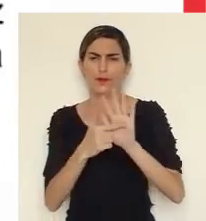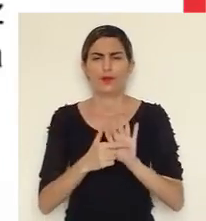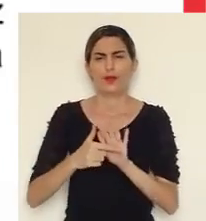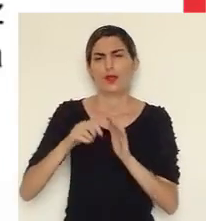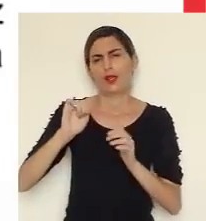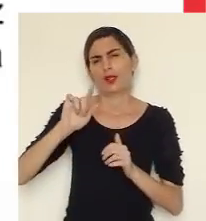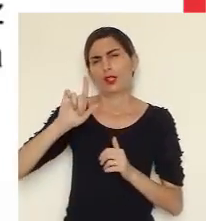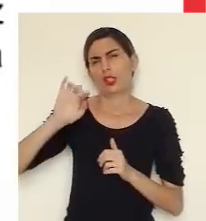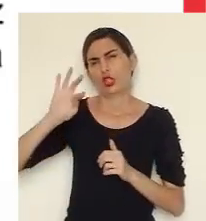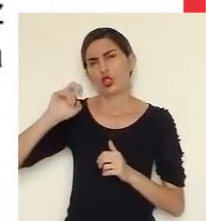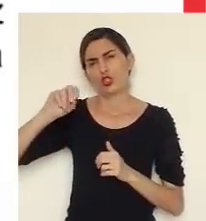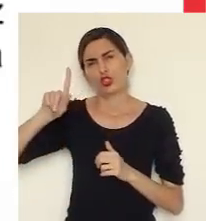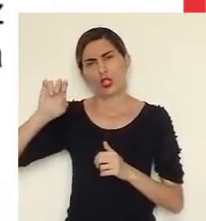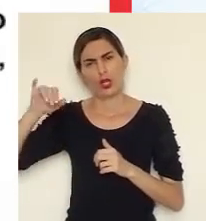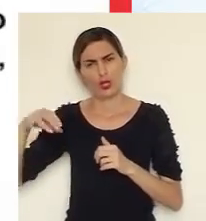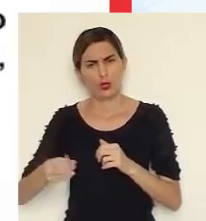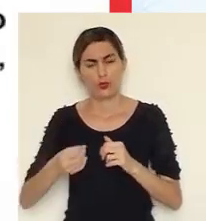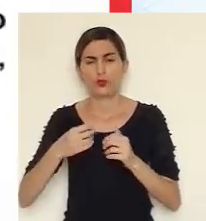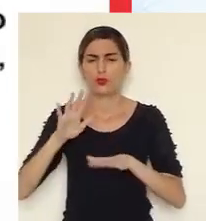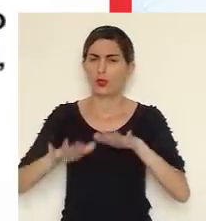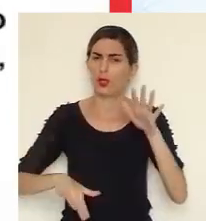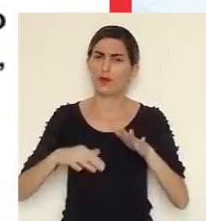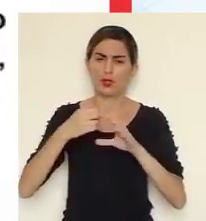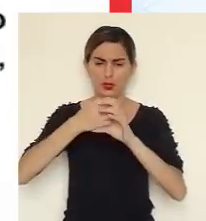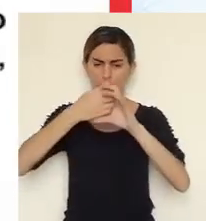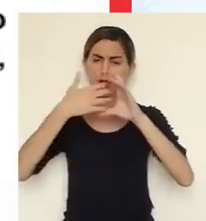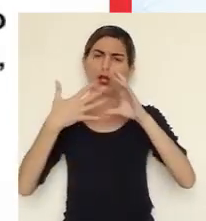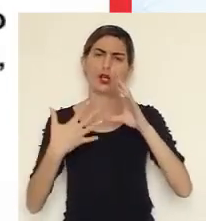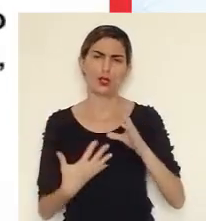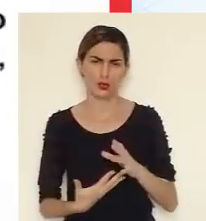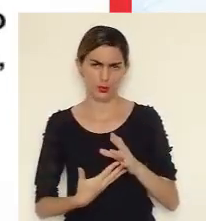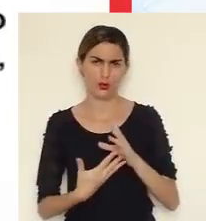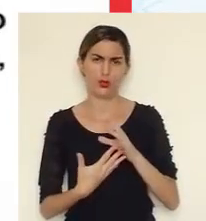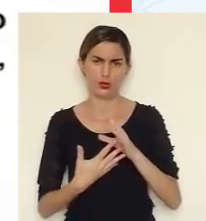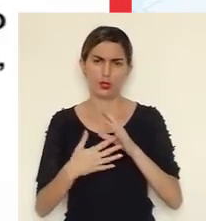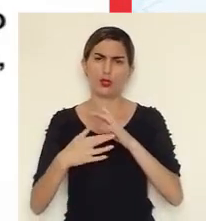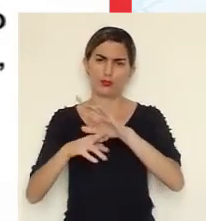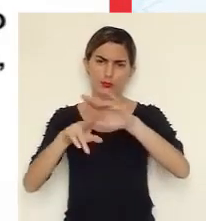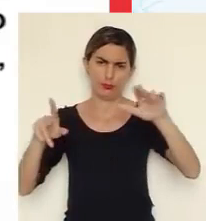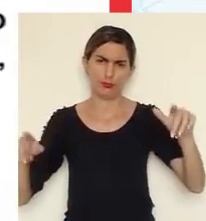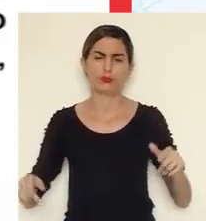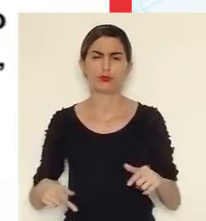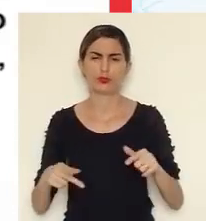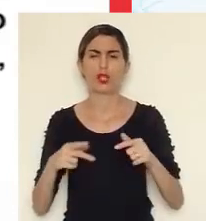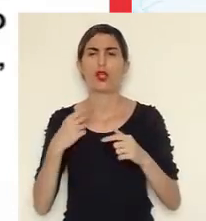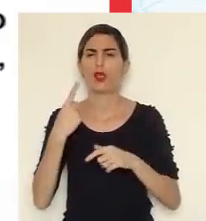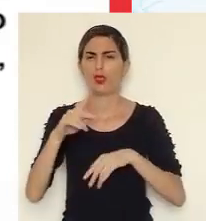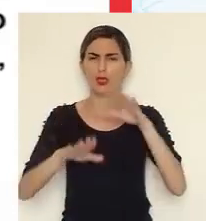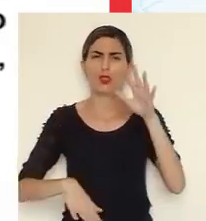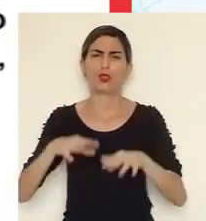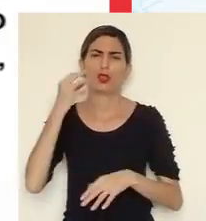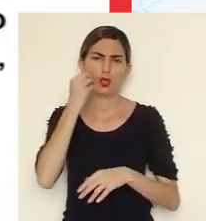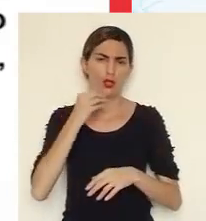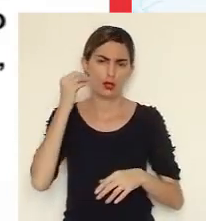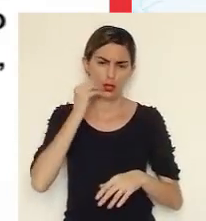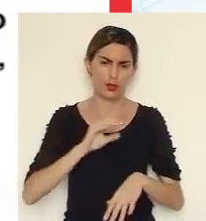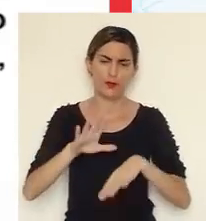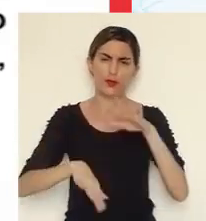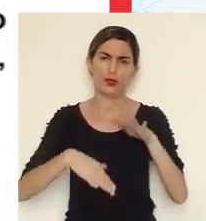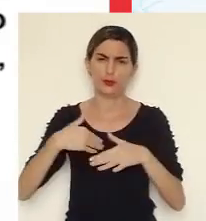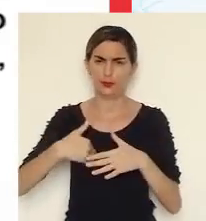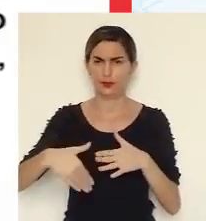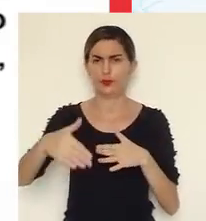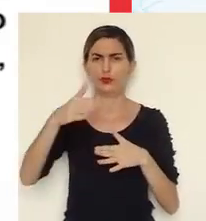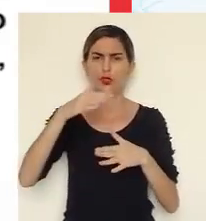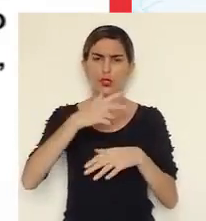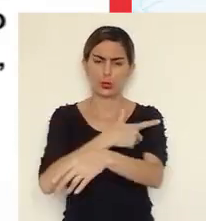apresentam aí aglutogênios. E daí, devido a essas características que são imunitárias, é que as tentativas